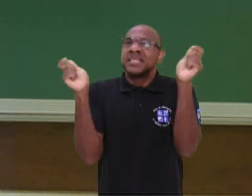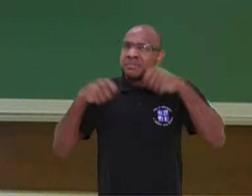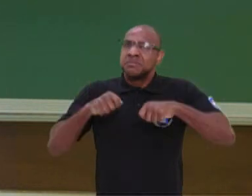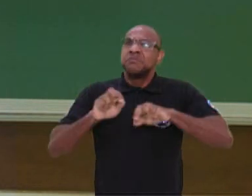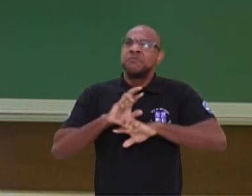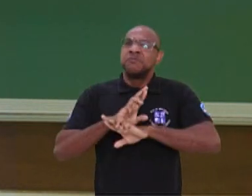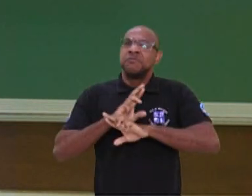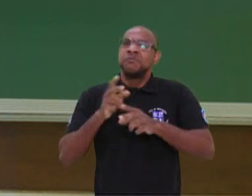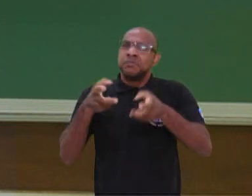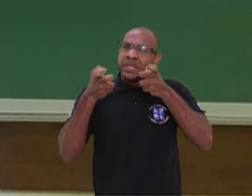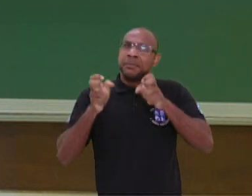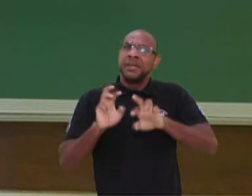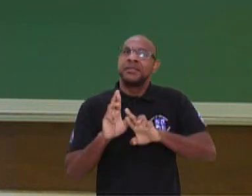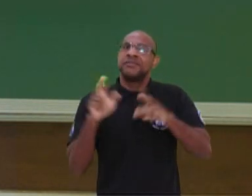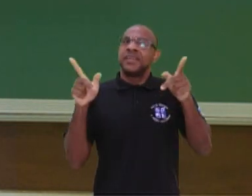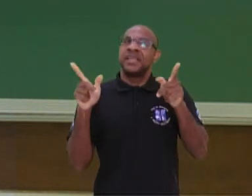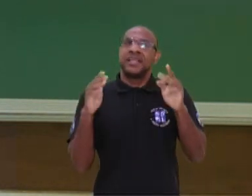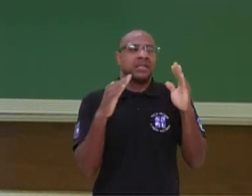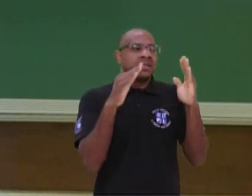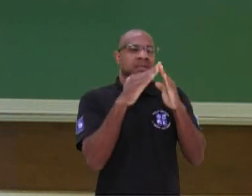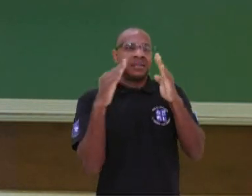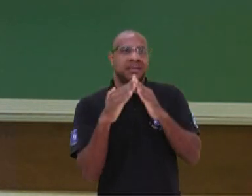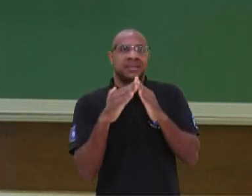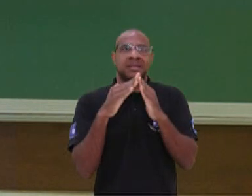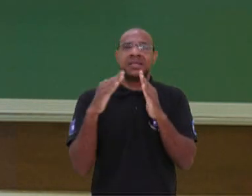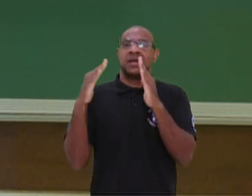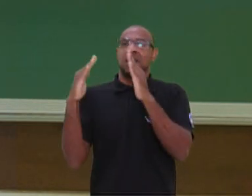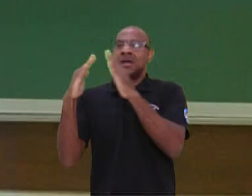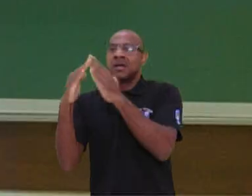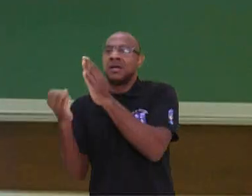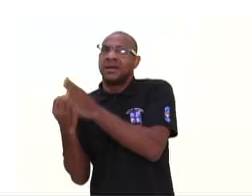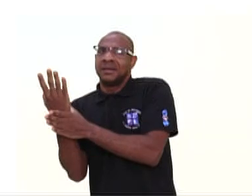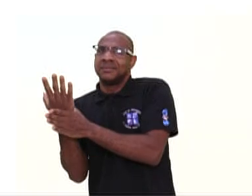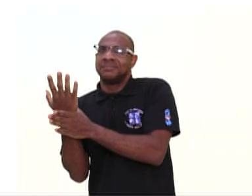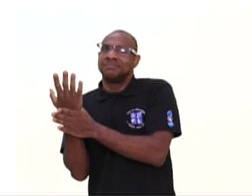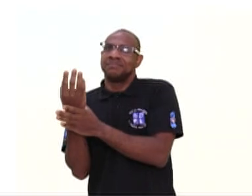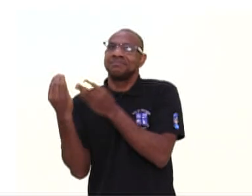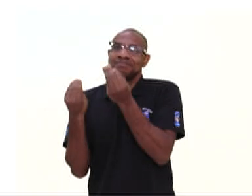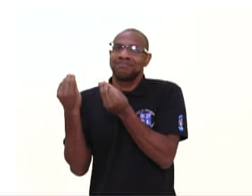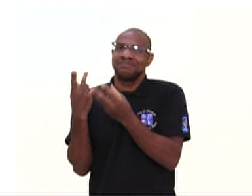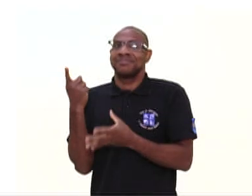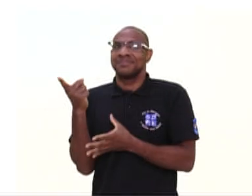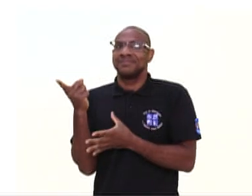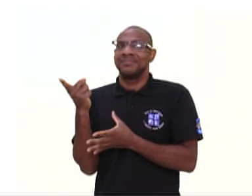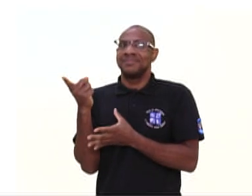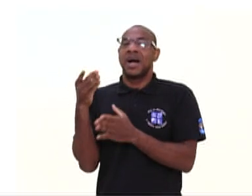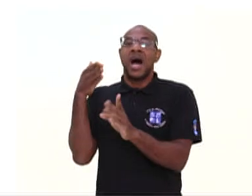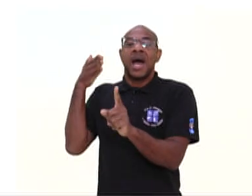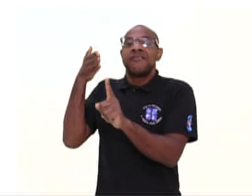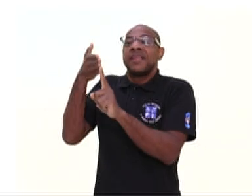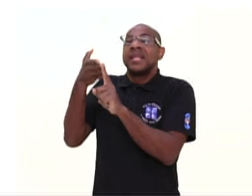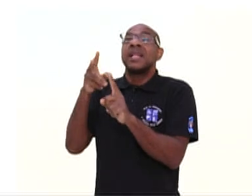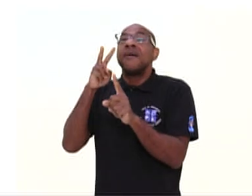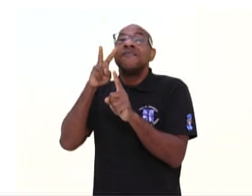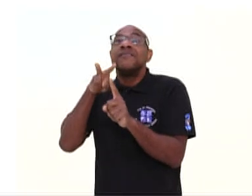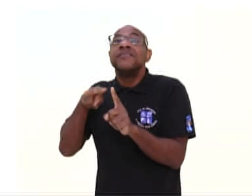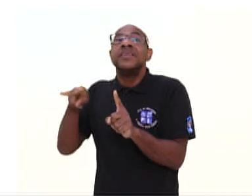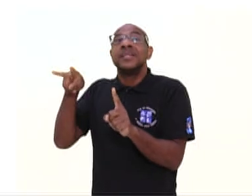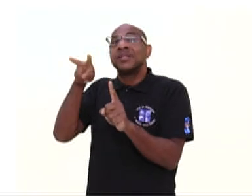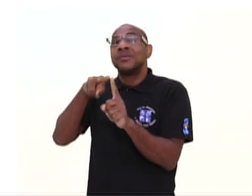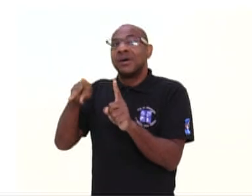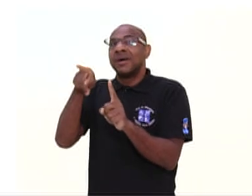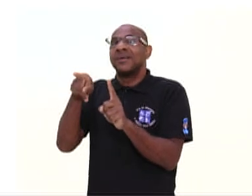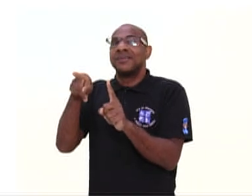dois tipos de domicílio ou de região? Como? Claro que sim, né? Há uma referência visual à